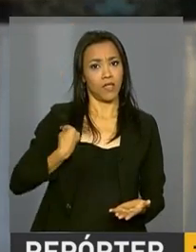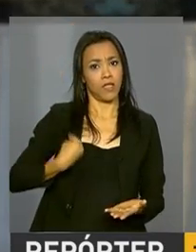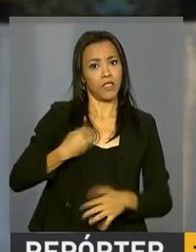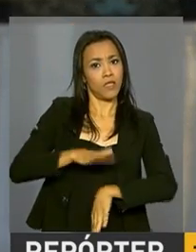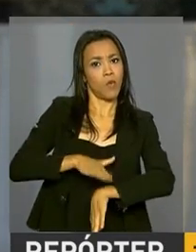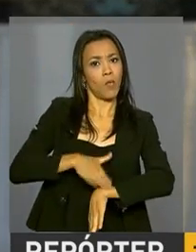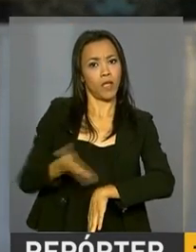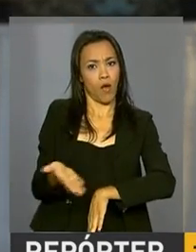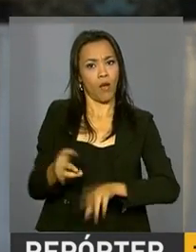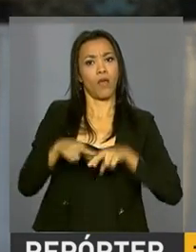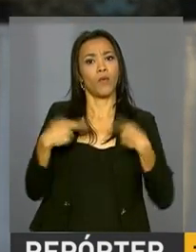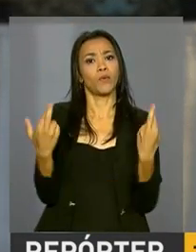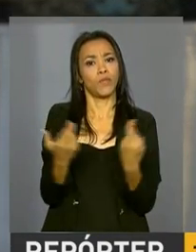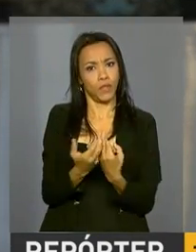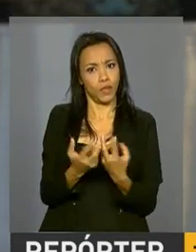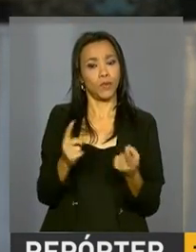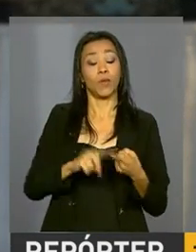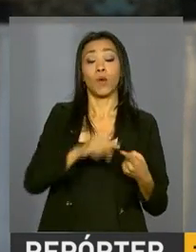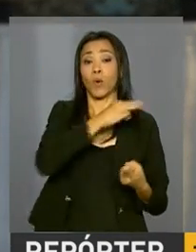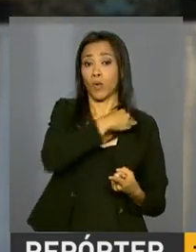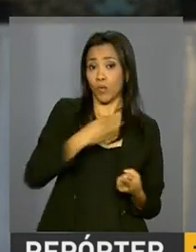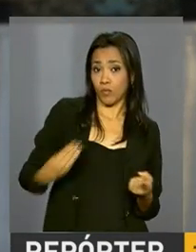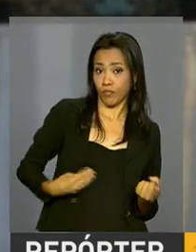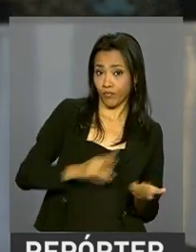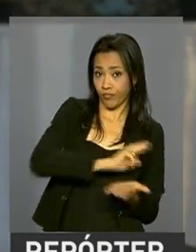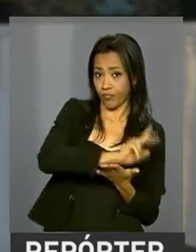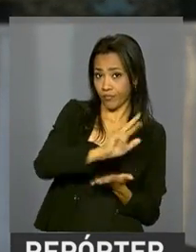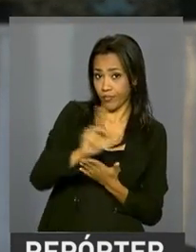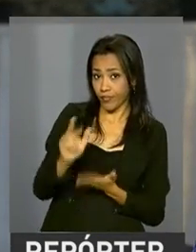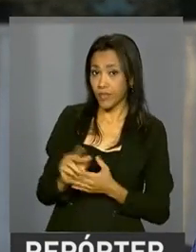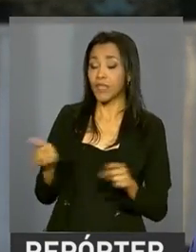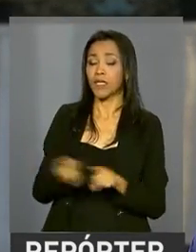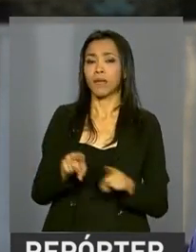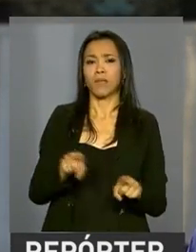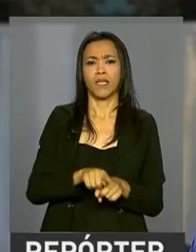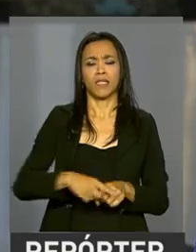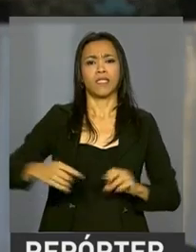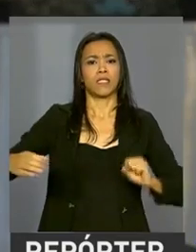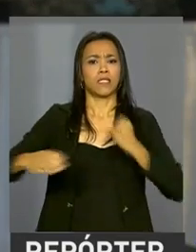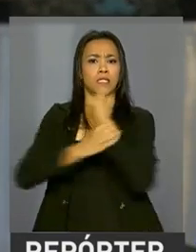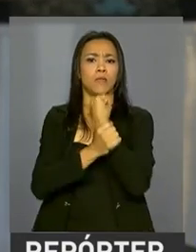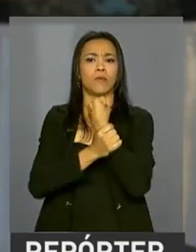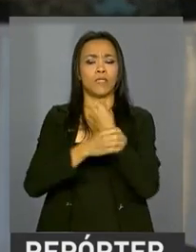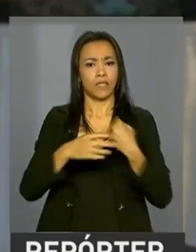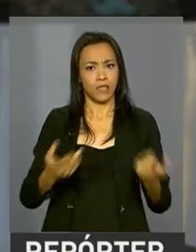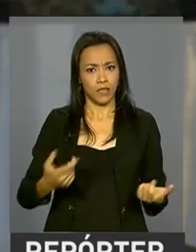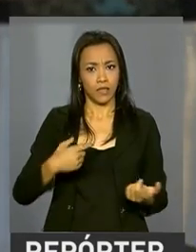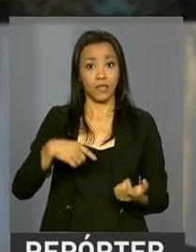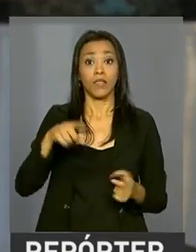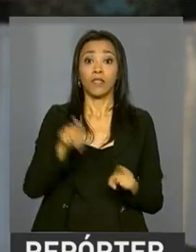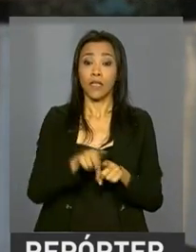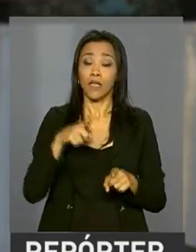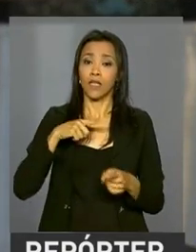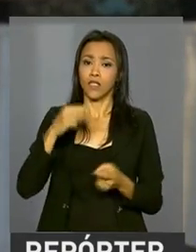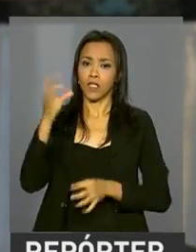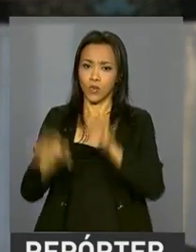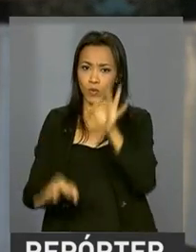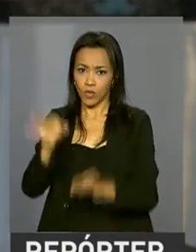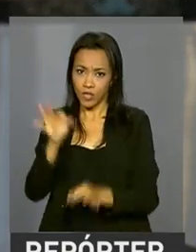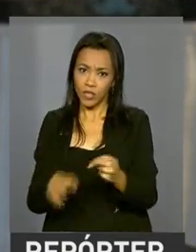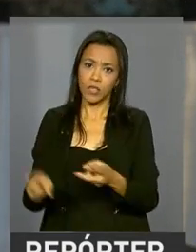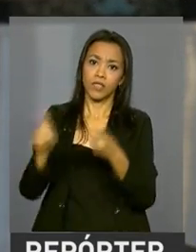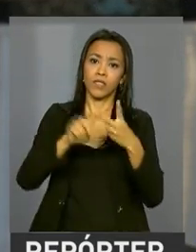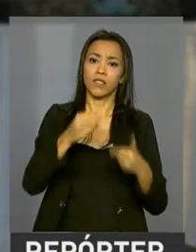momento aqui no Palácio do Planalto com ministros e autoridades da Defesa e da Segurança Pública. Participam os ministros da Justiça, da